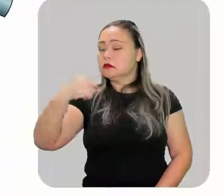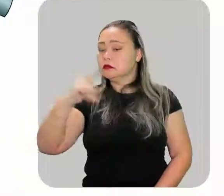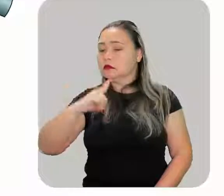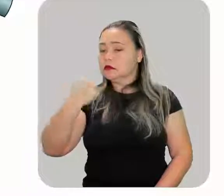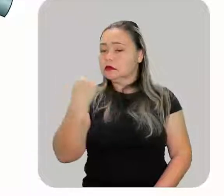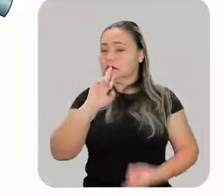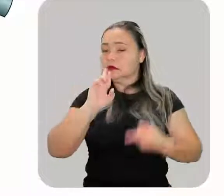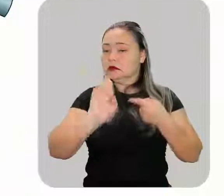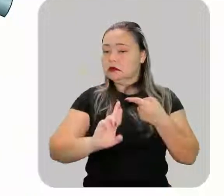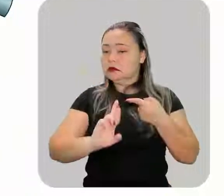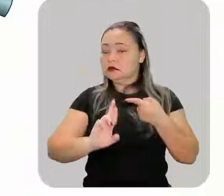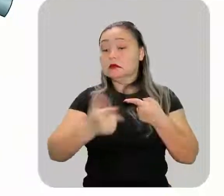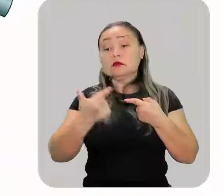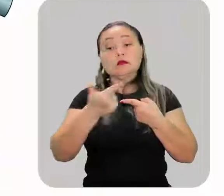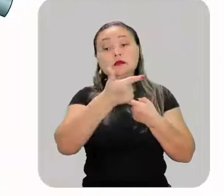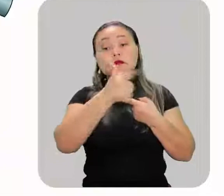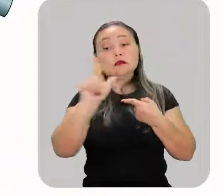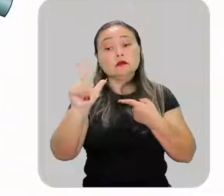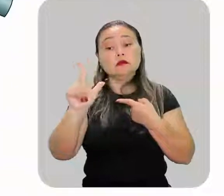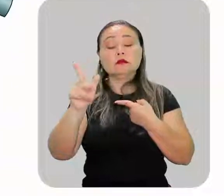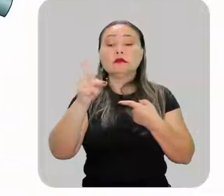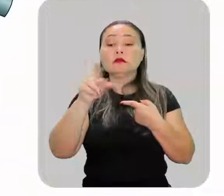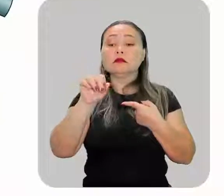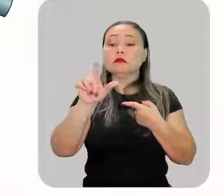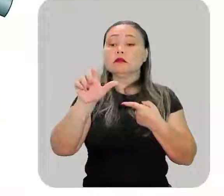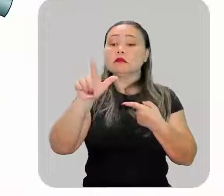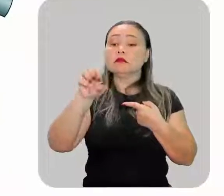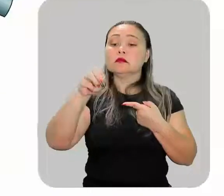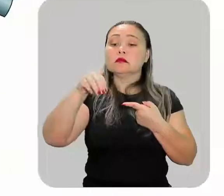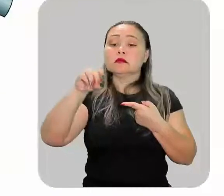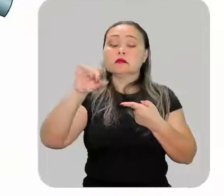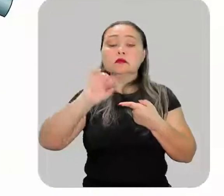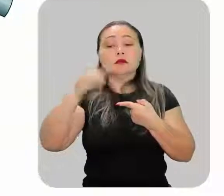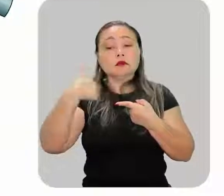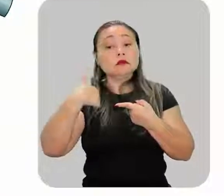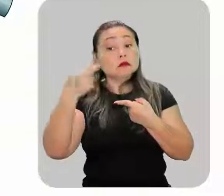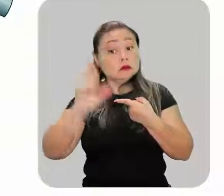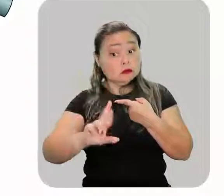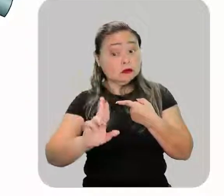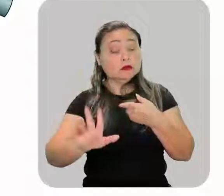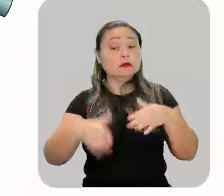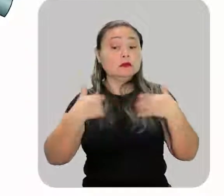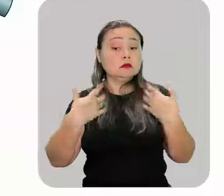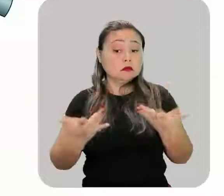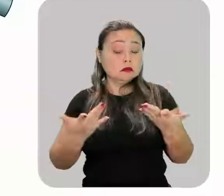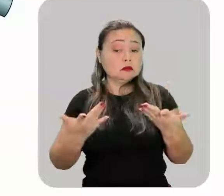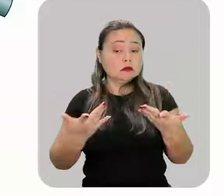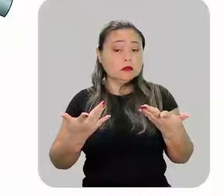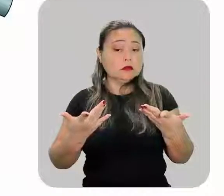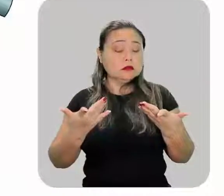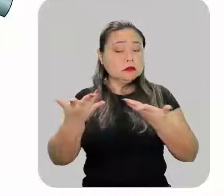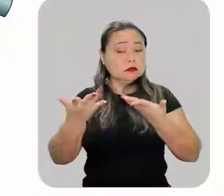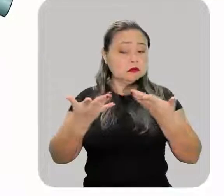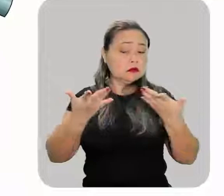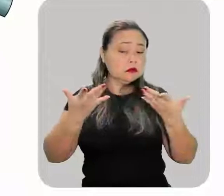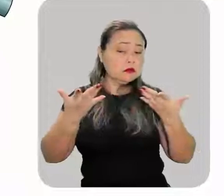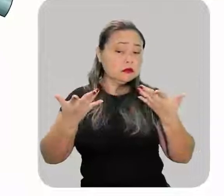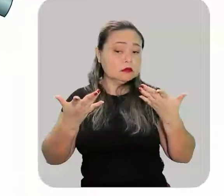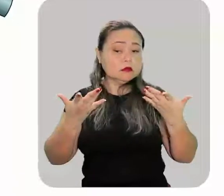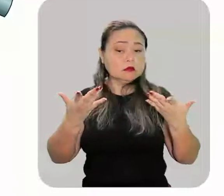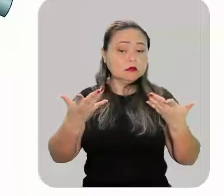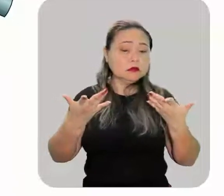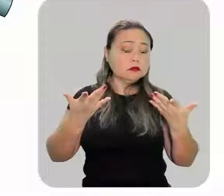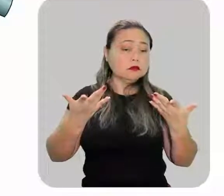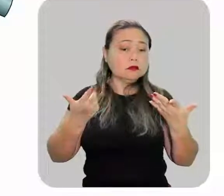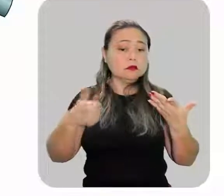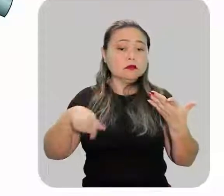raiz, né, ou um polinômio do primeiro grau, que é uma das raízes, dava de fazer um negócio, né? Aí